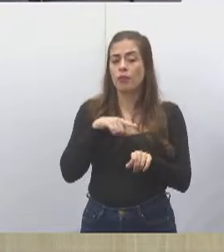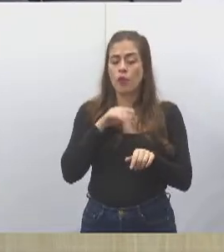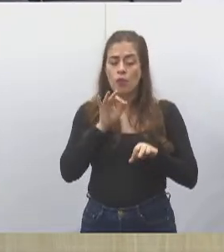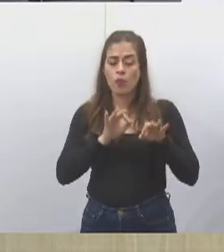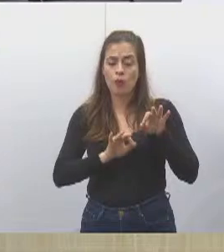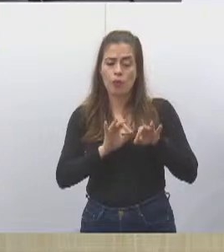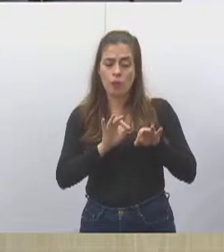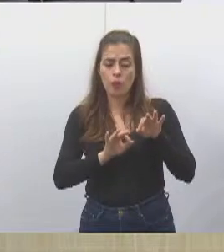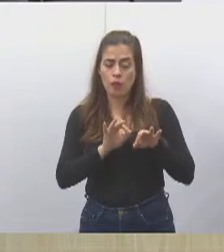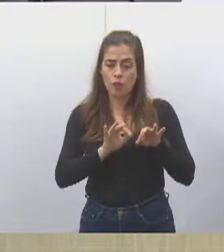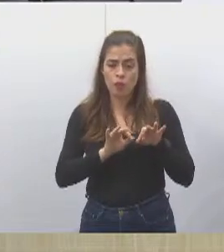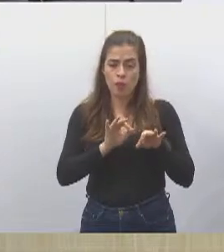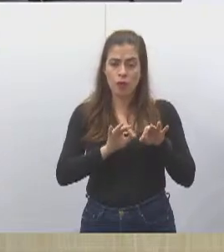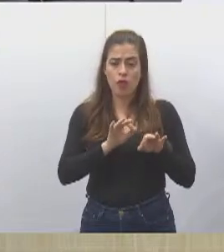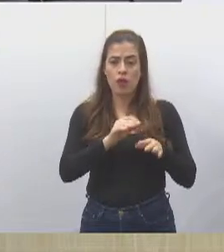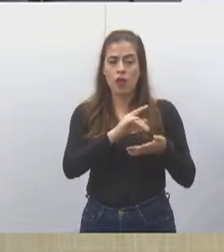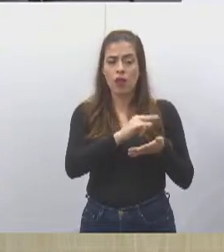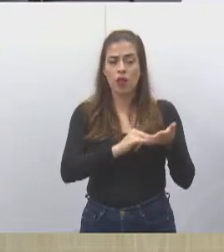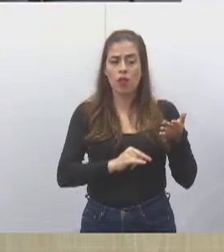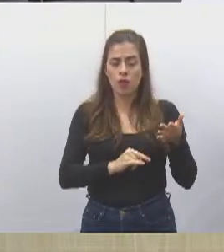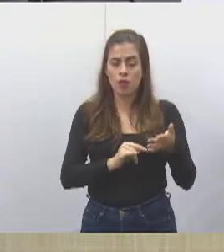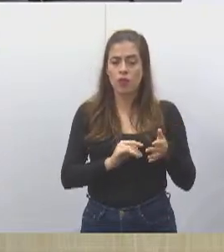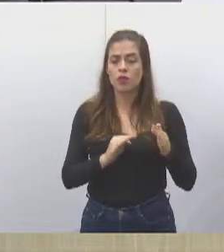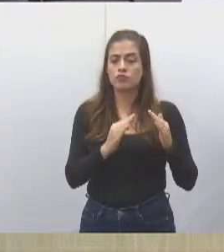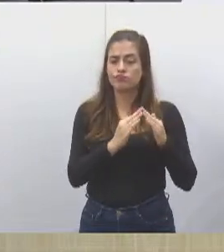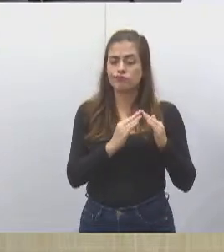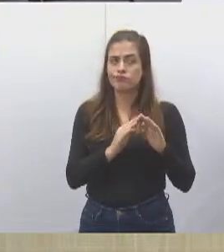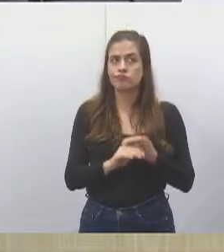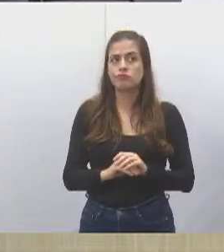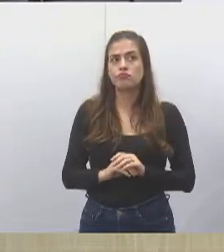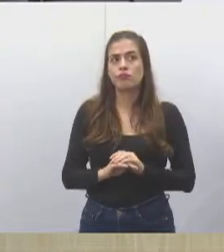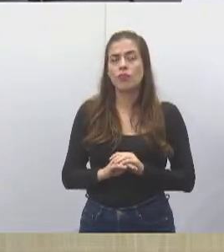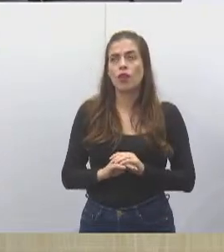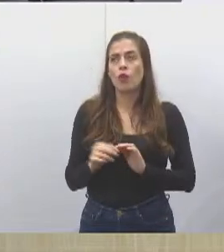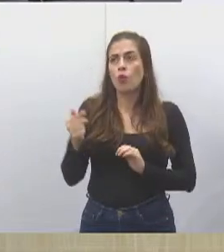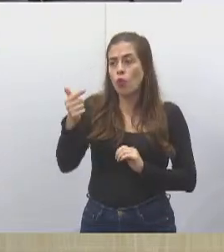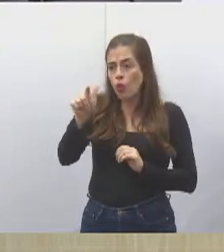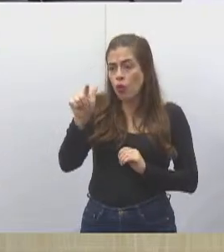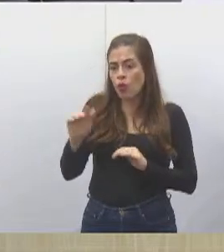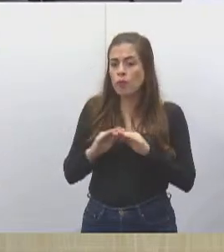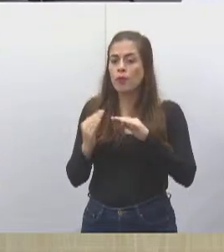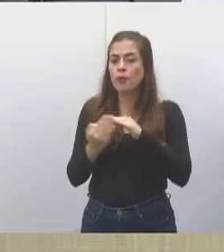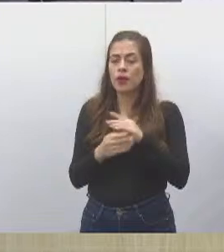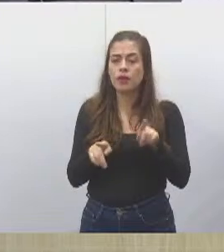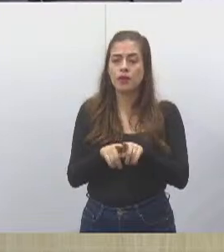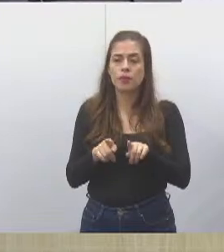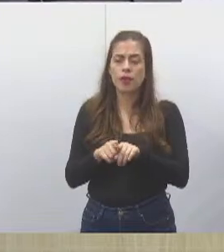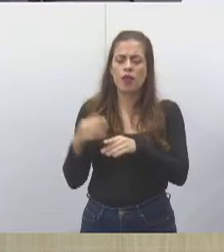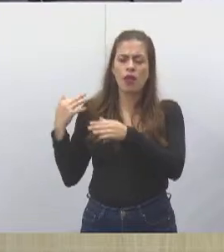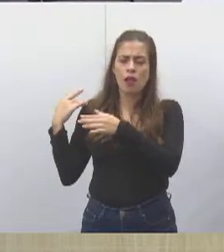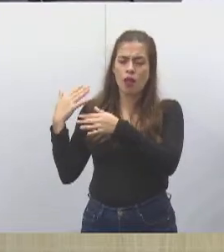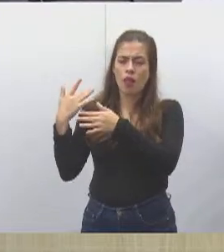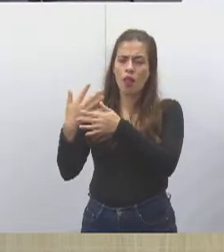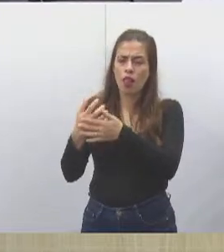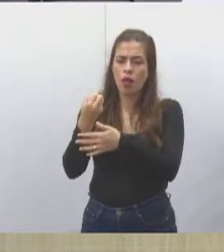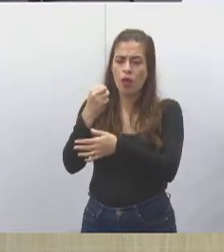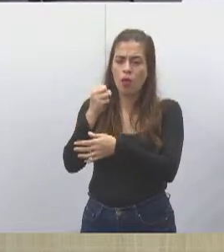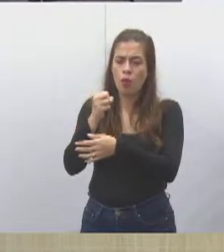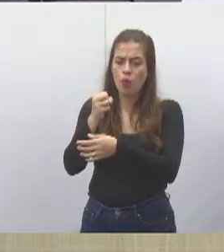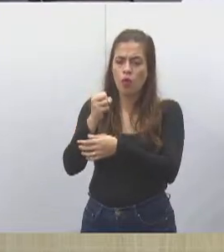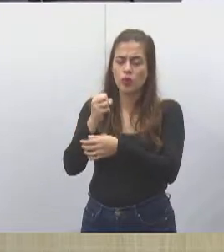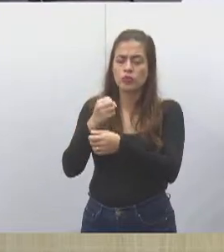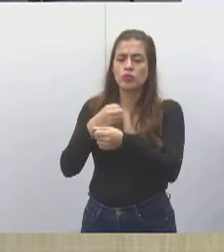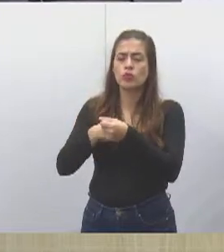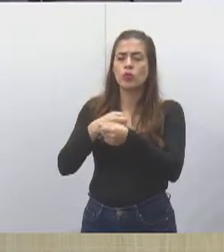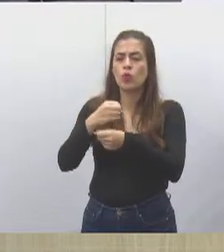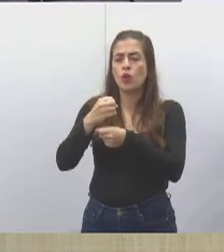de regularização. Não só o Cepinho, como tantos outros bairros, né, que nos últimos 8 anos, praticamente, mais